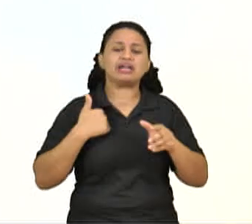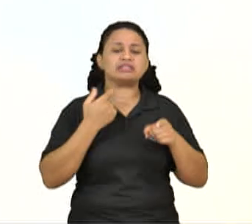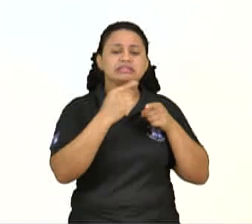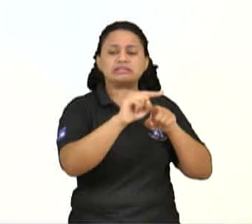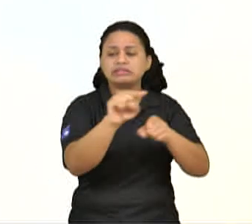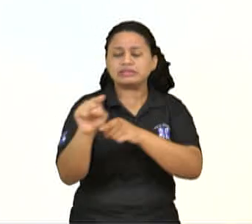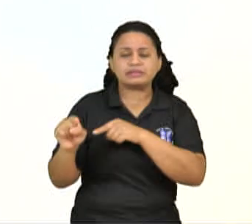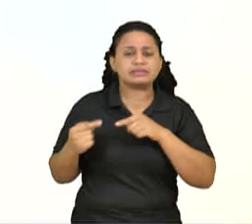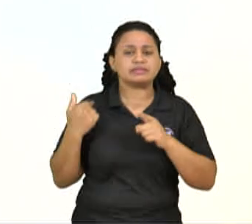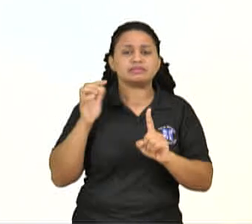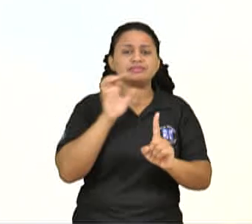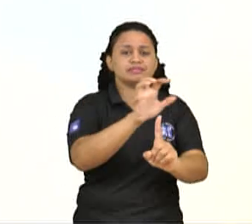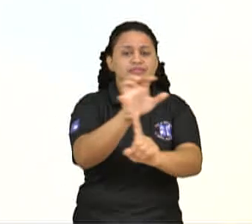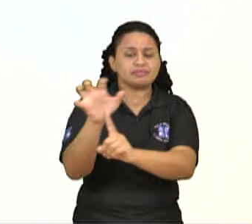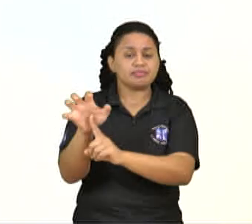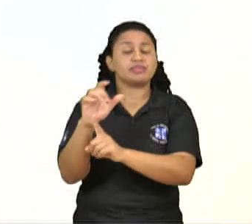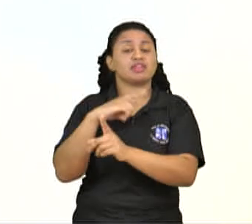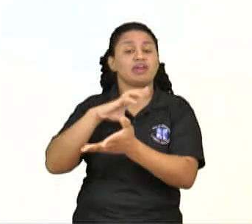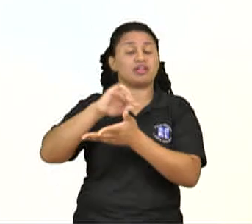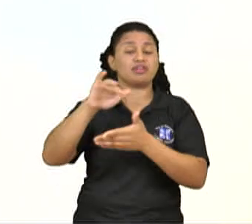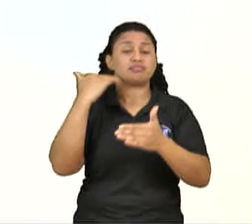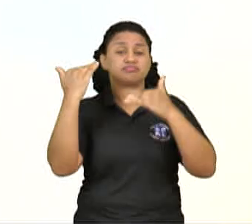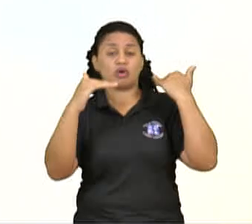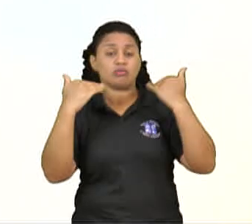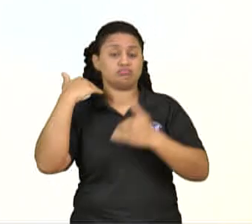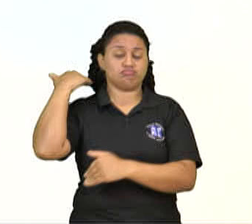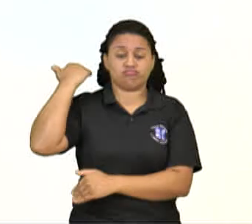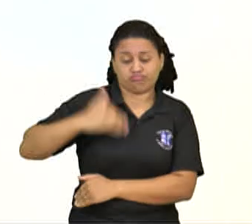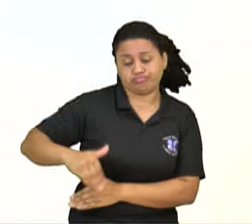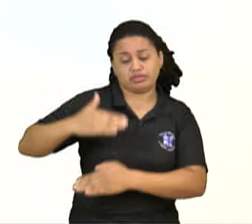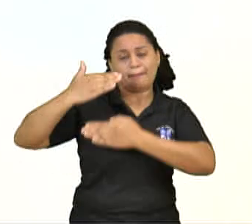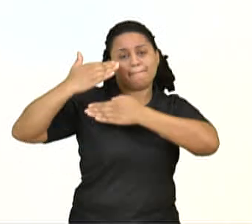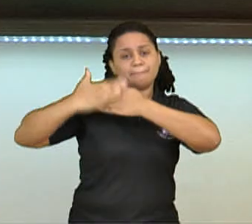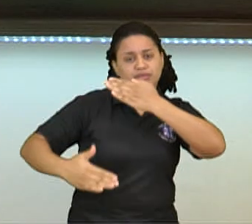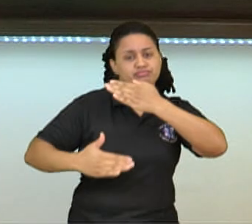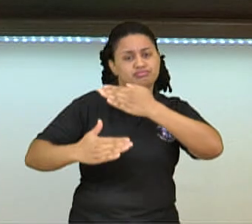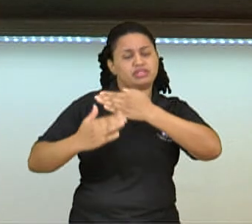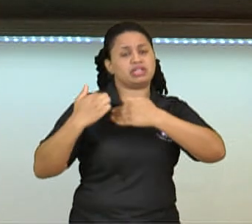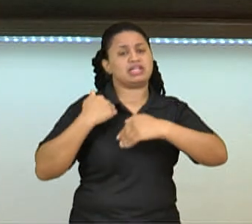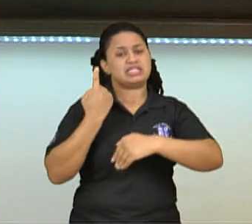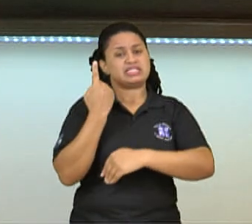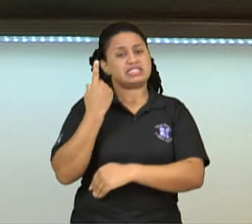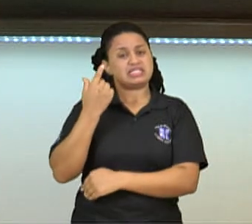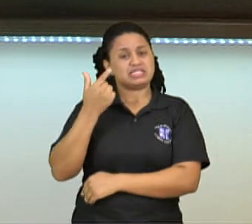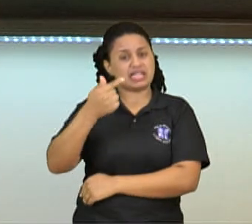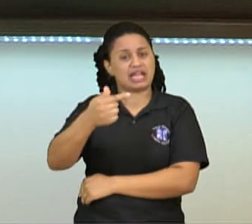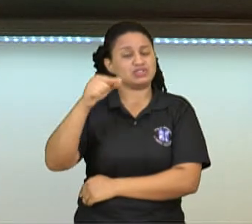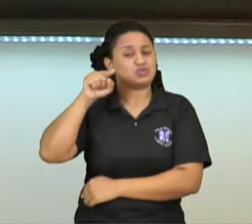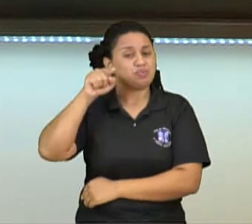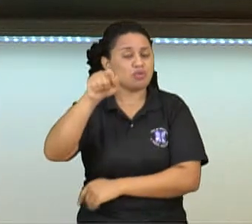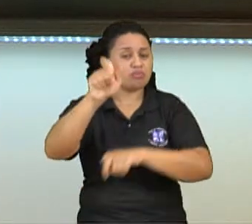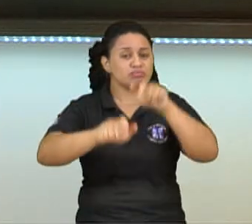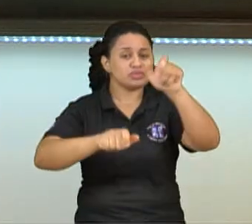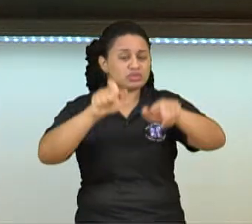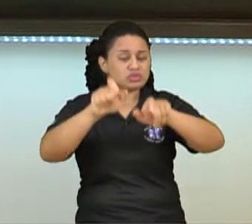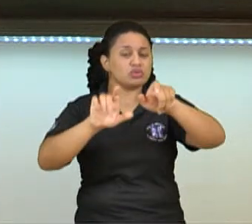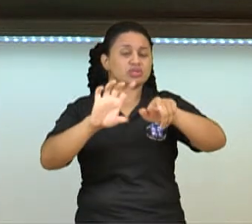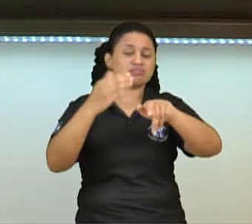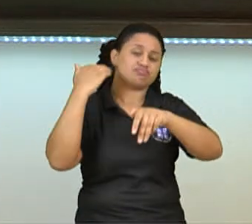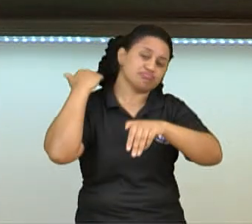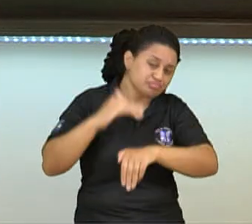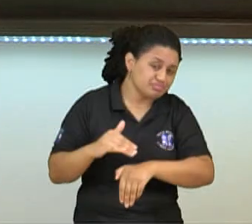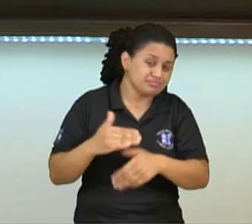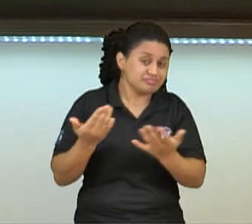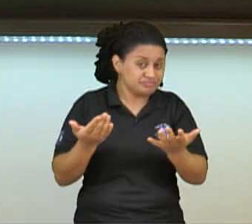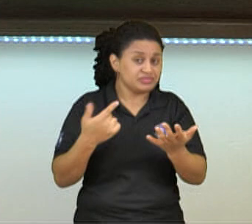e mortes na guilhotina. Consta que cerca de 17 mil pessoas foram guilhotinadas. Dizem